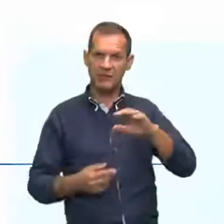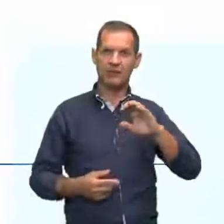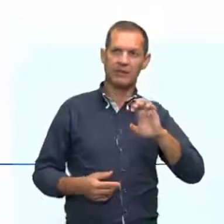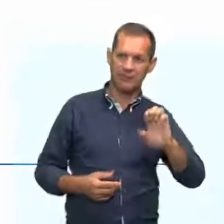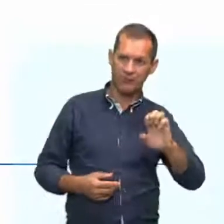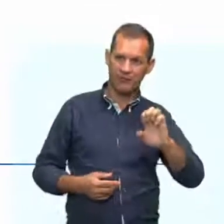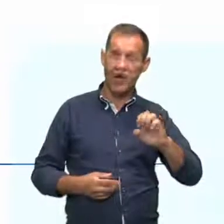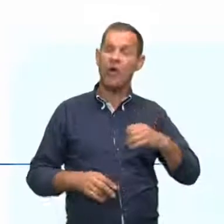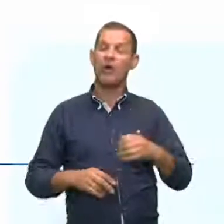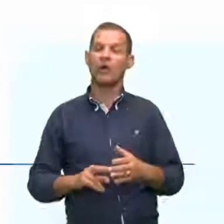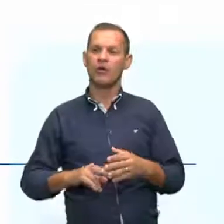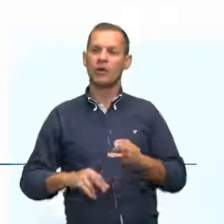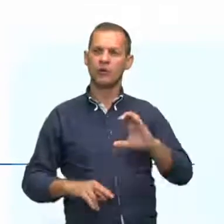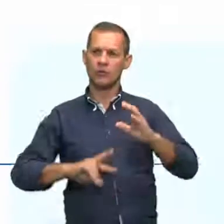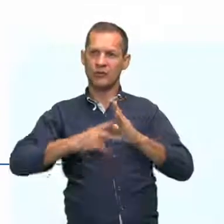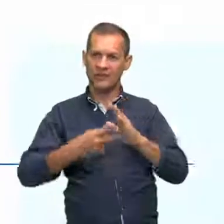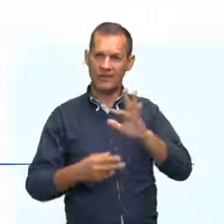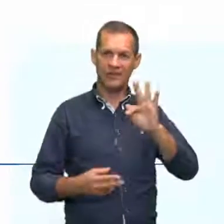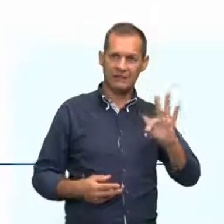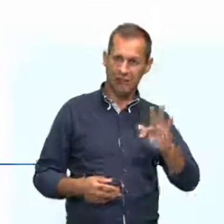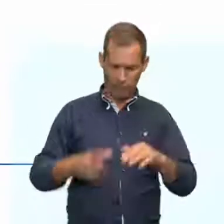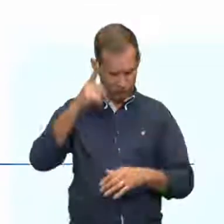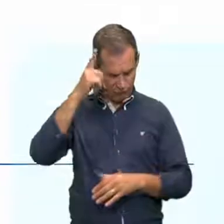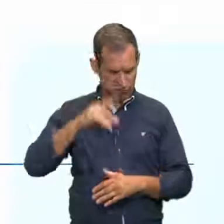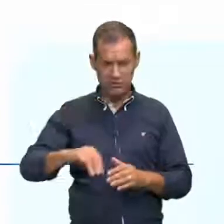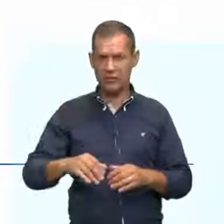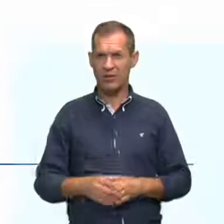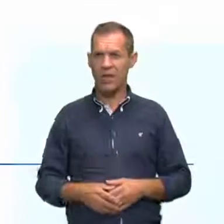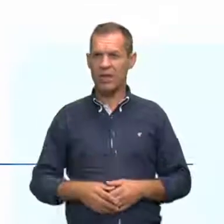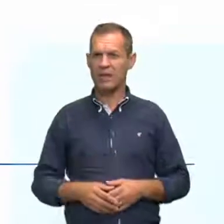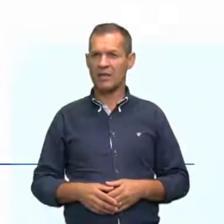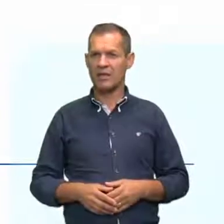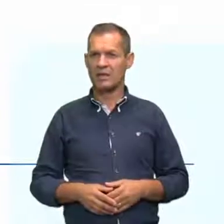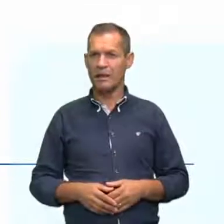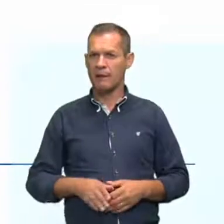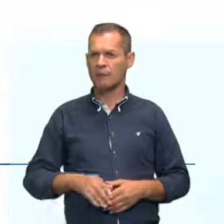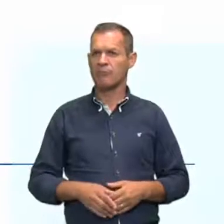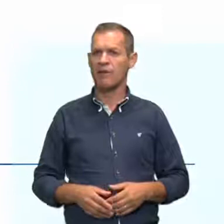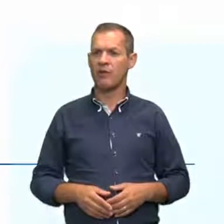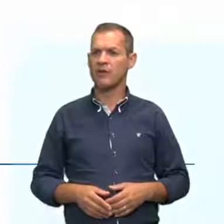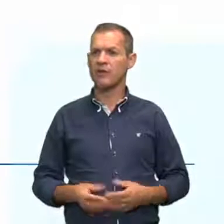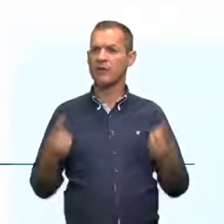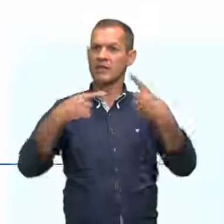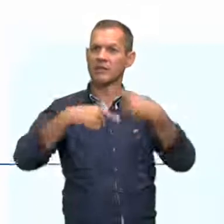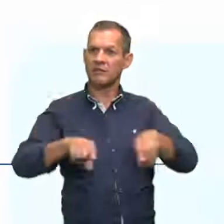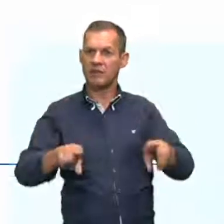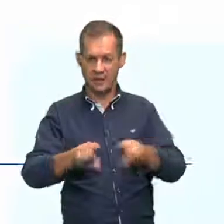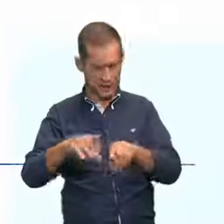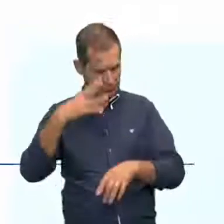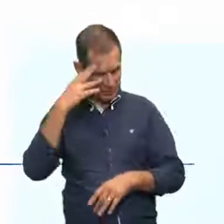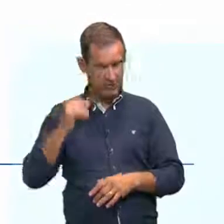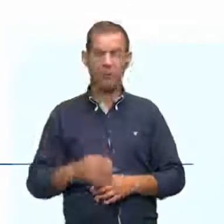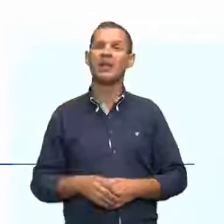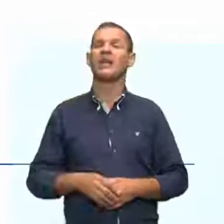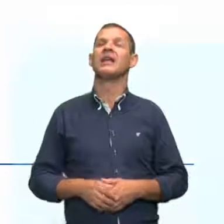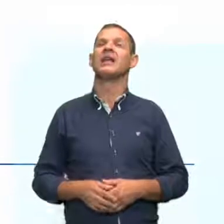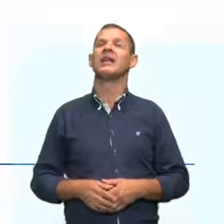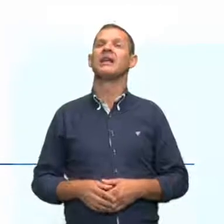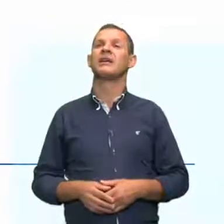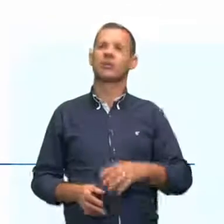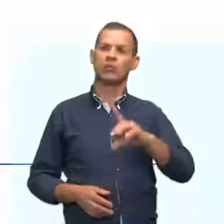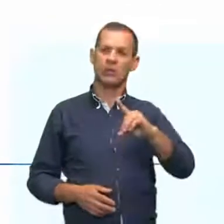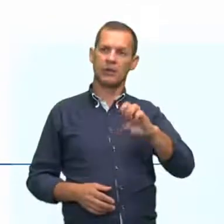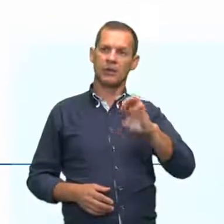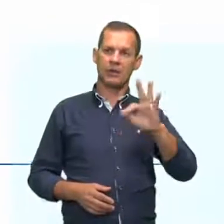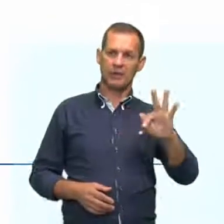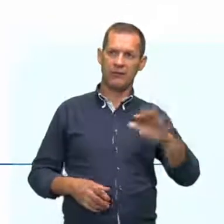E e o C significa F. Então, ele vai conseguir desembaralhar e vai saber que isso foi um D, E,